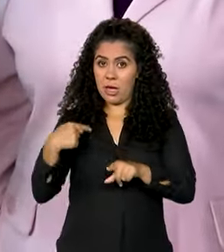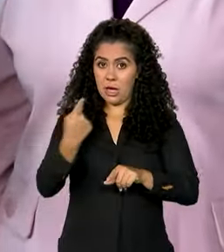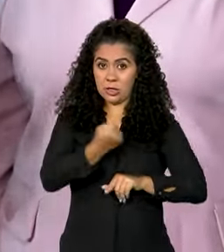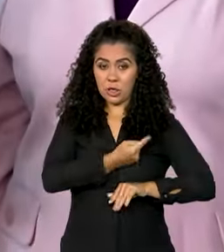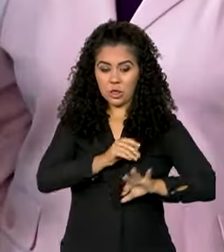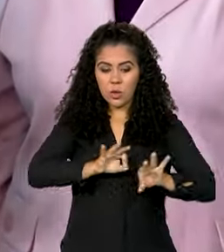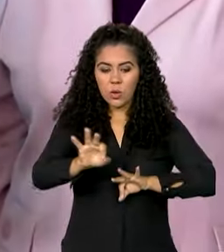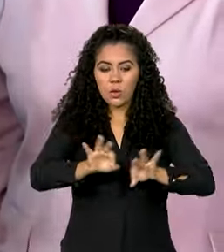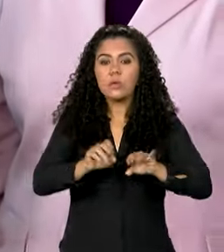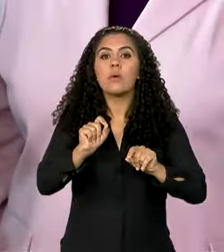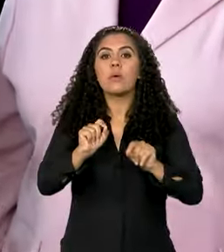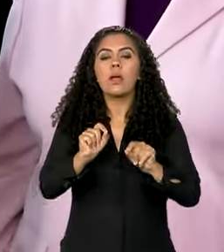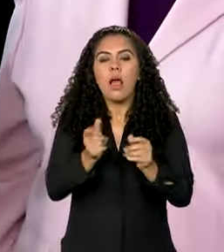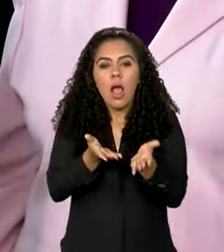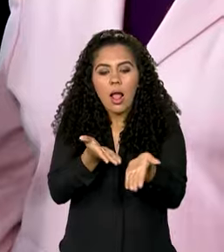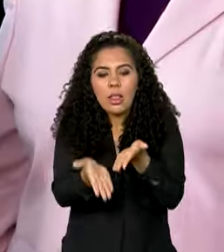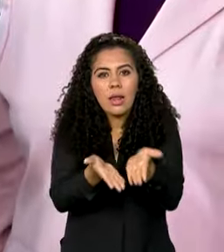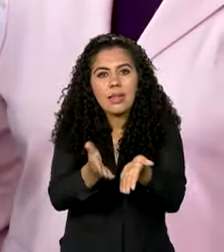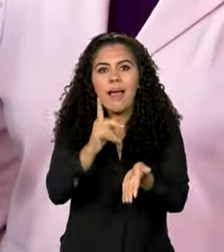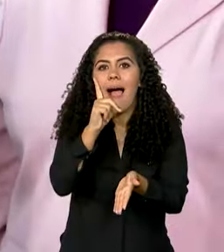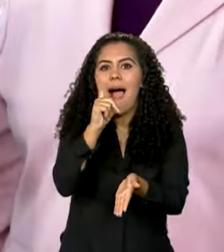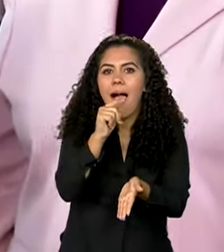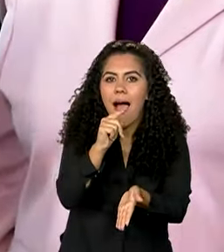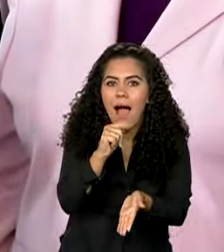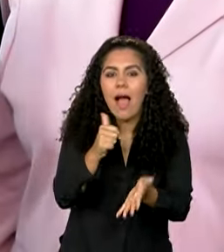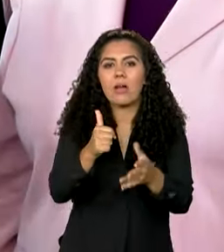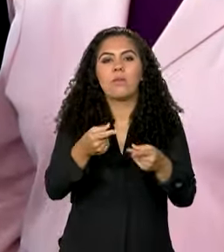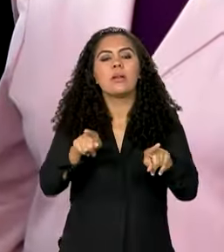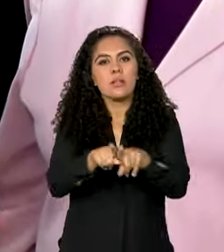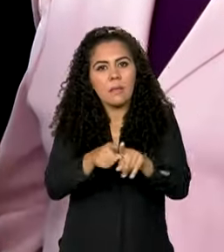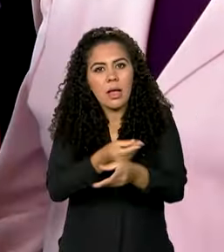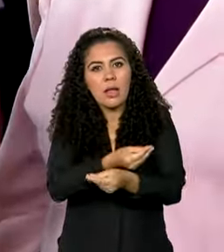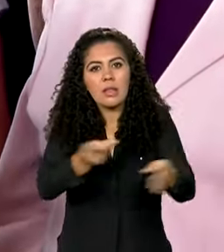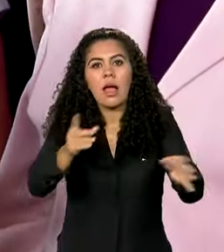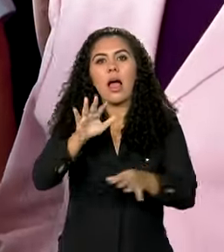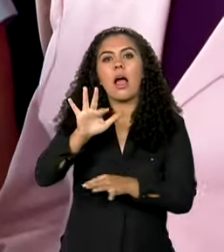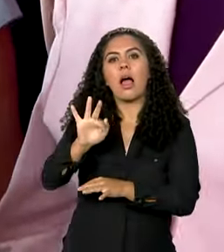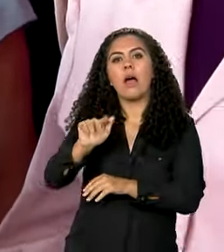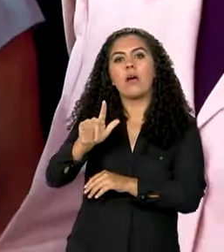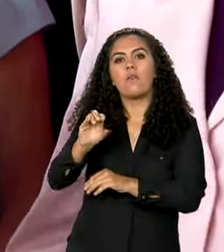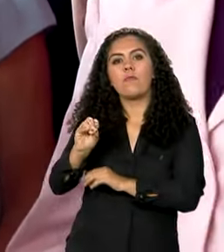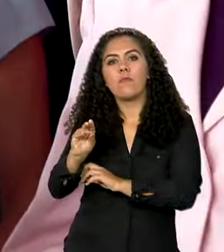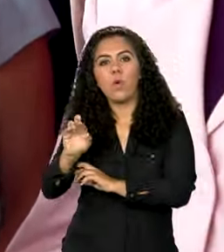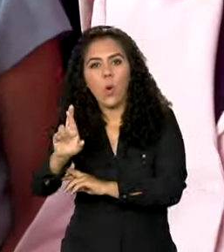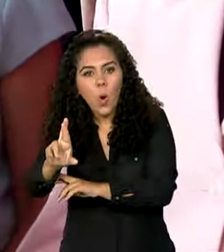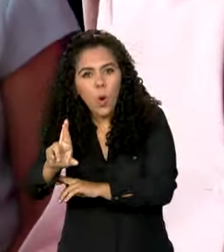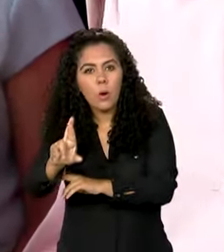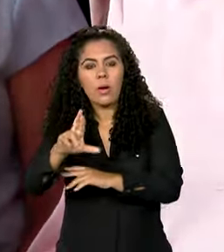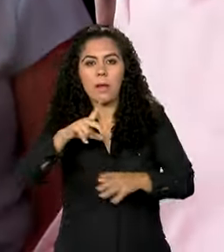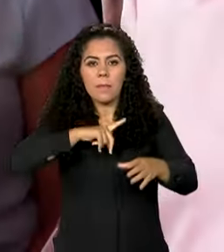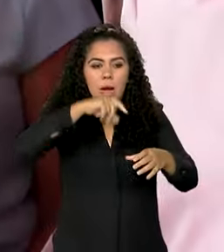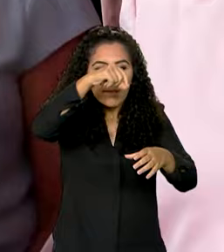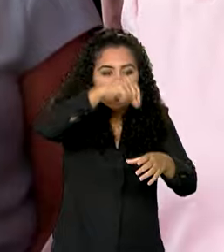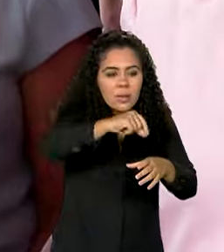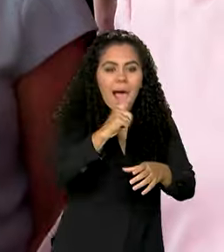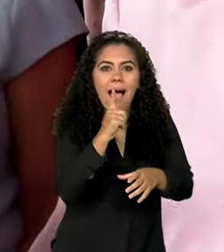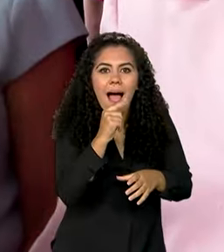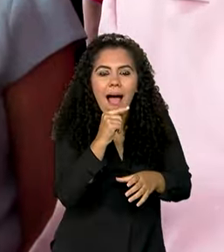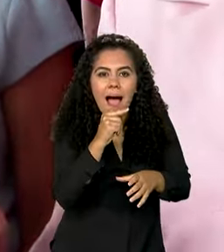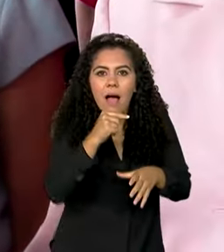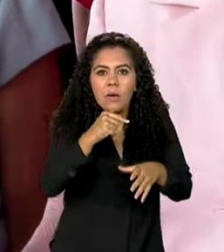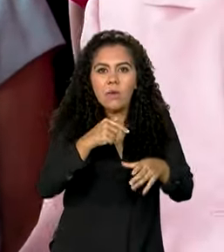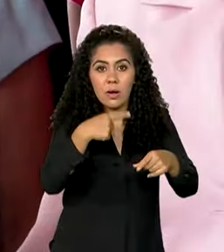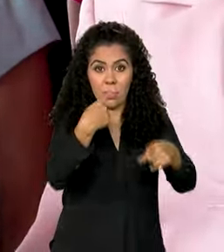tratar da água. A gente começou a dar flúor para que as pessoas colocassem na água em casa. Porque quando a água